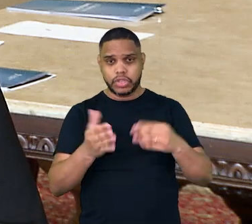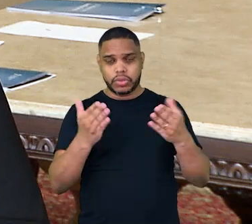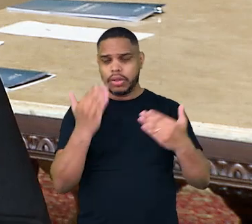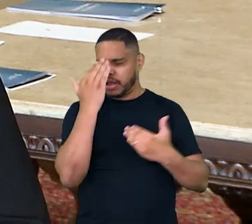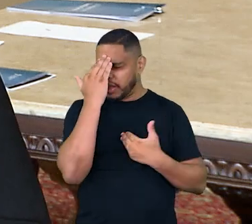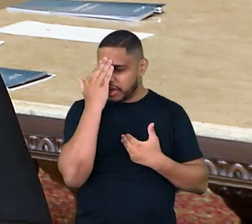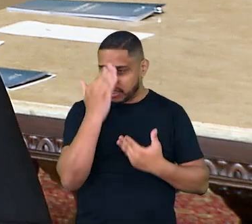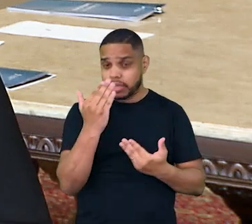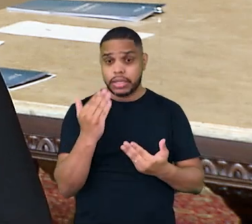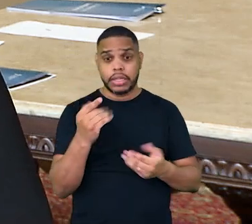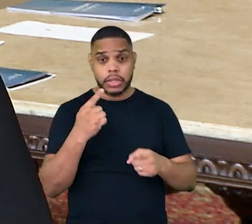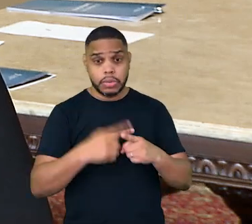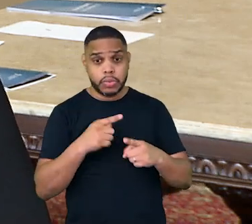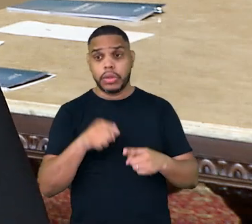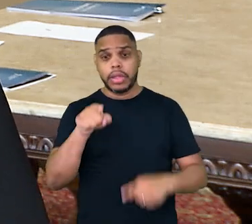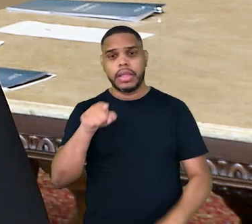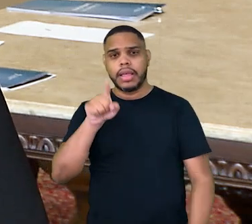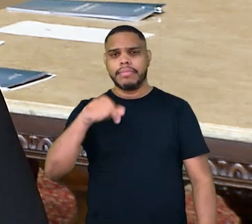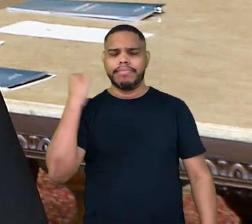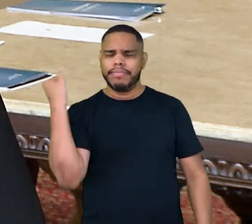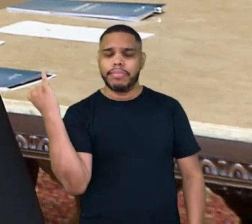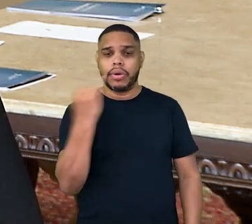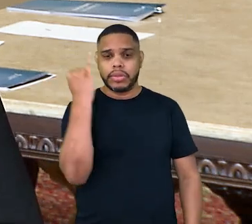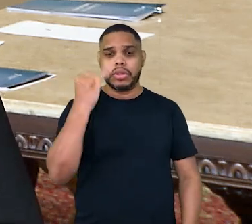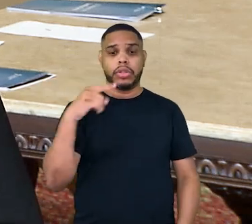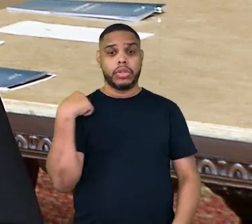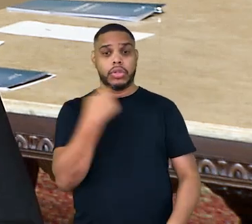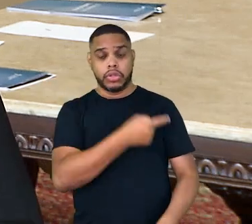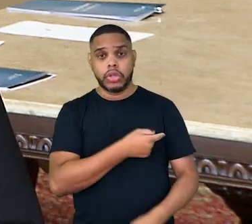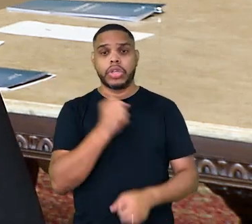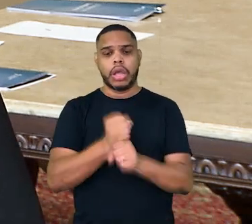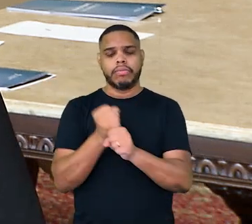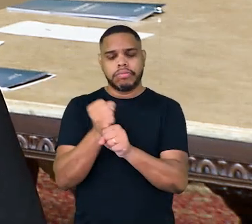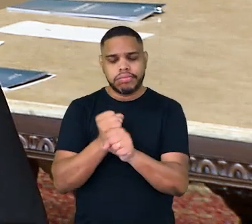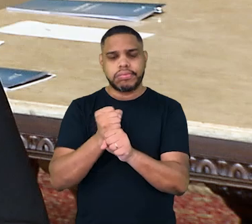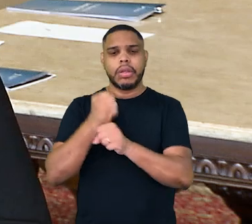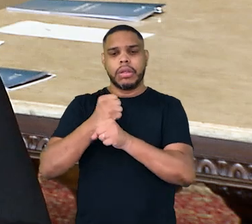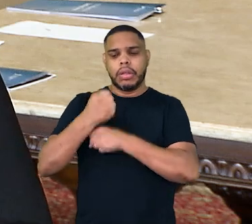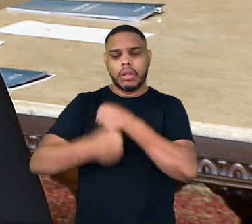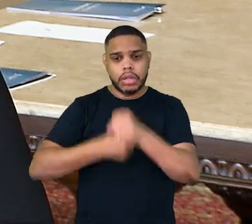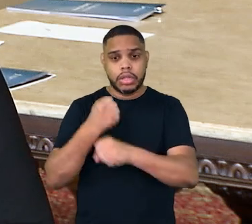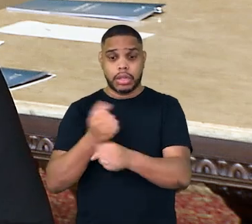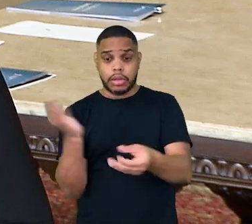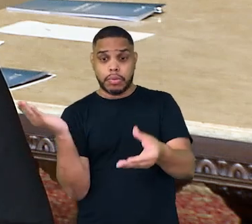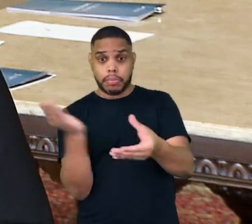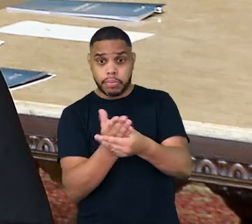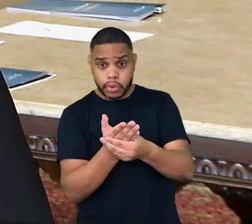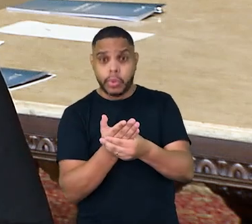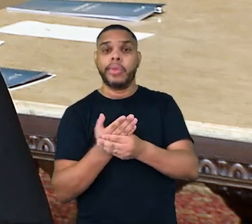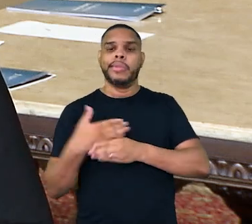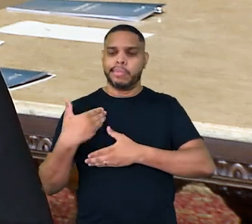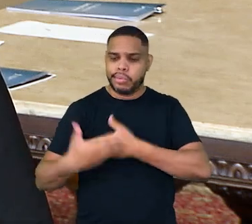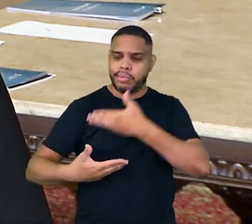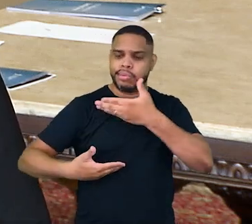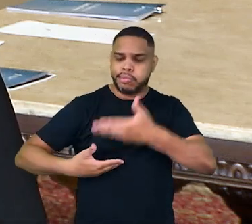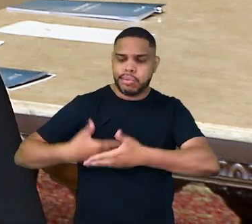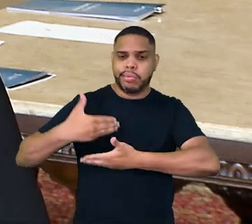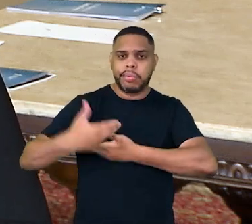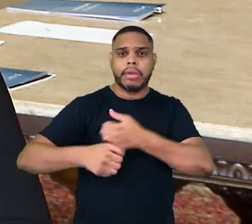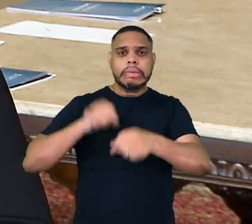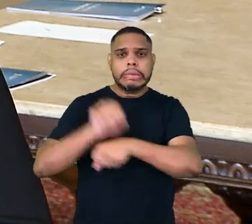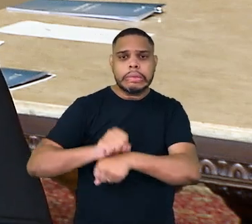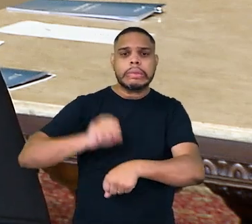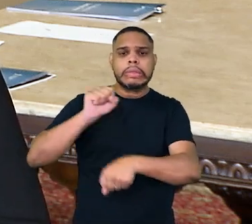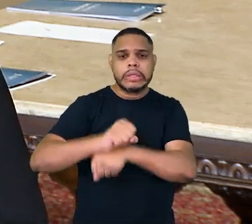Mascarenhas, porque foi essencial. A gente já envia há muitos anos Esse processo ele está correndo, né, na